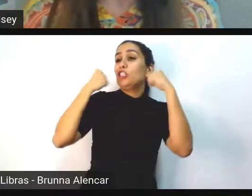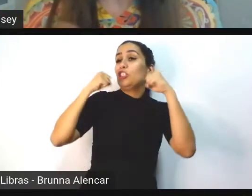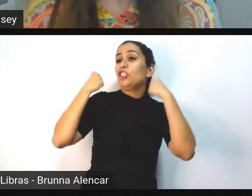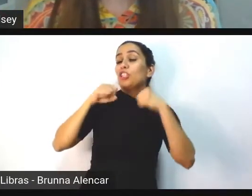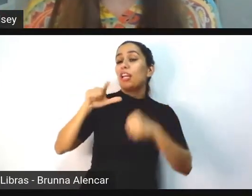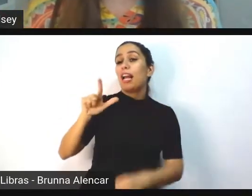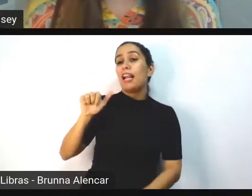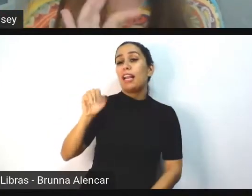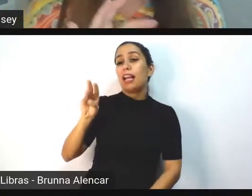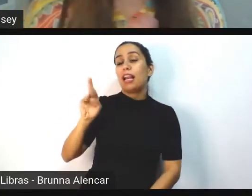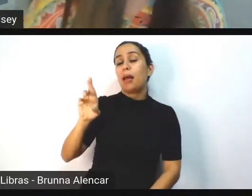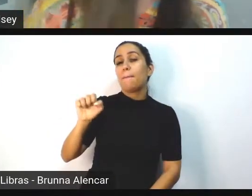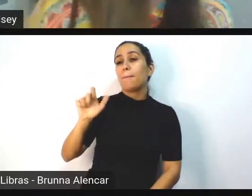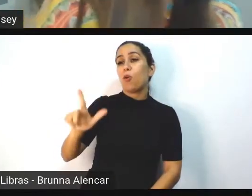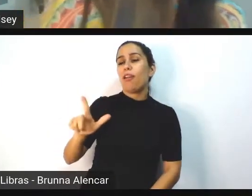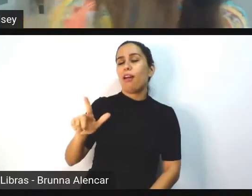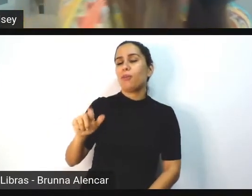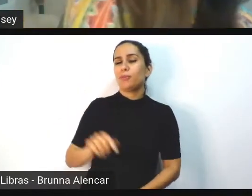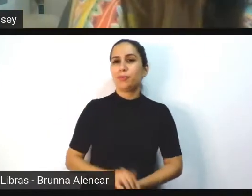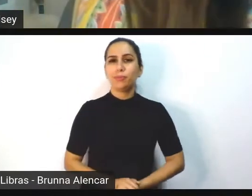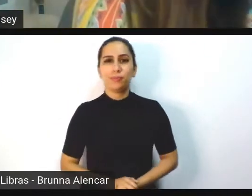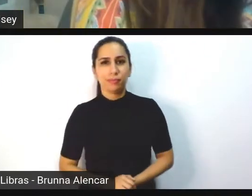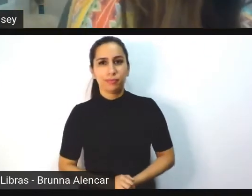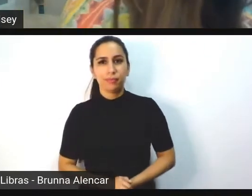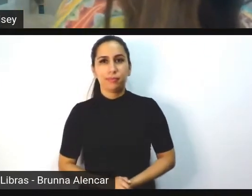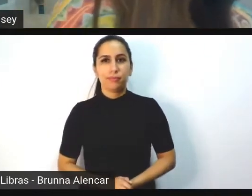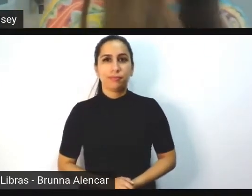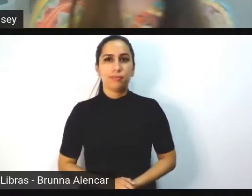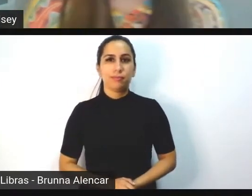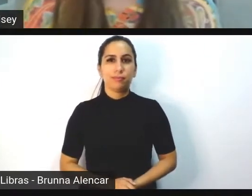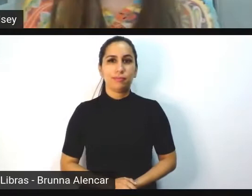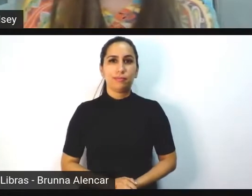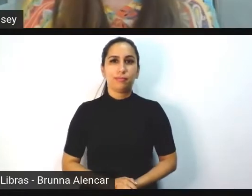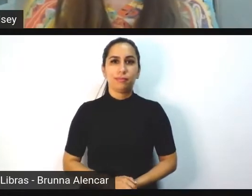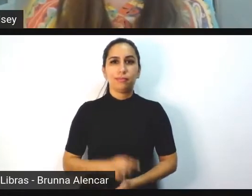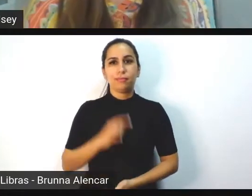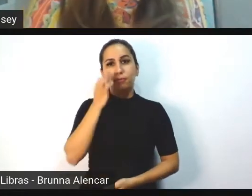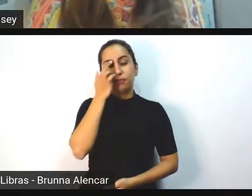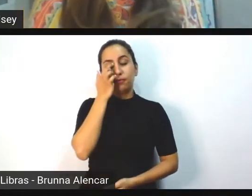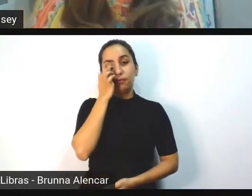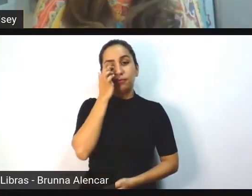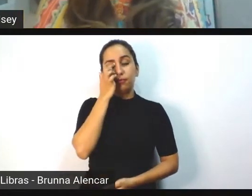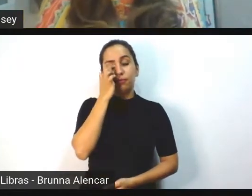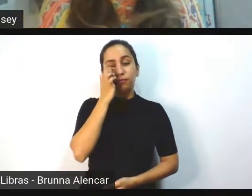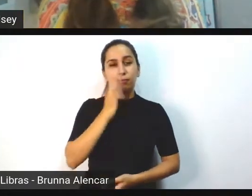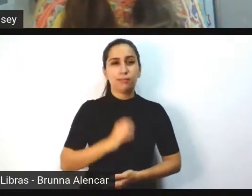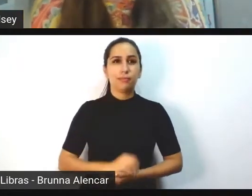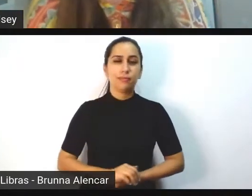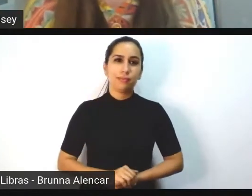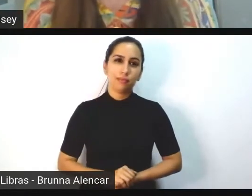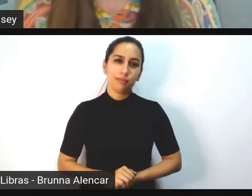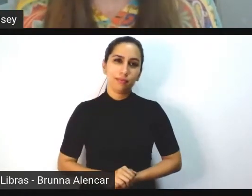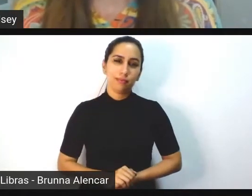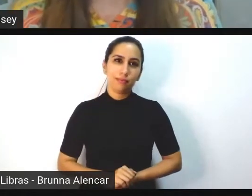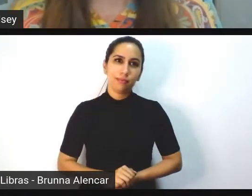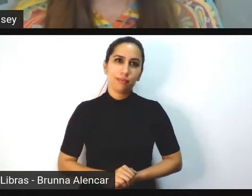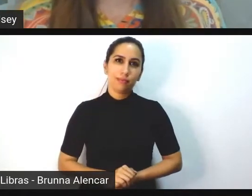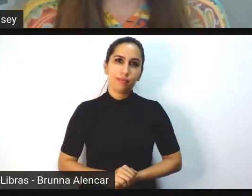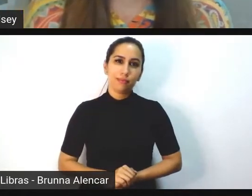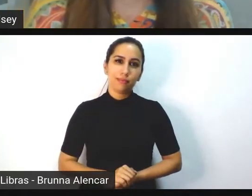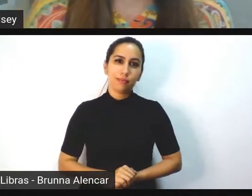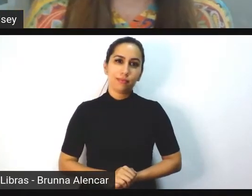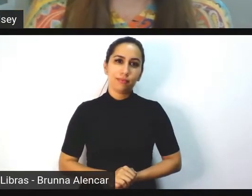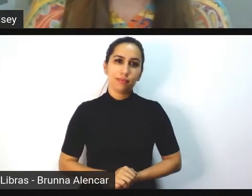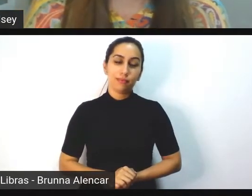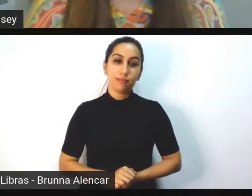Bem rapidinho, bem ampasando. Olha só, a gente... Por causa do nosso horário, ok? Está me ouvindo?